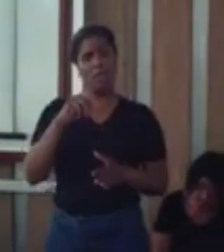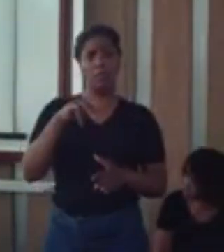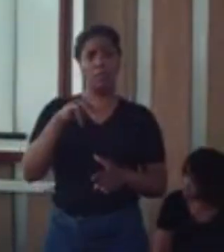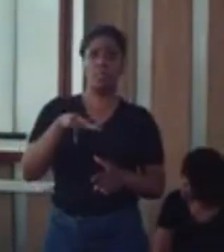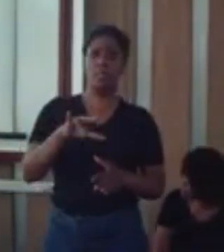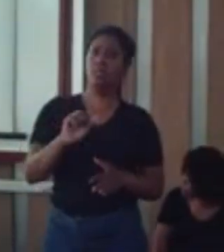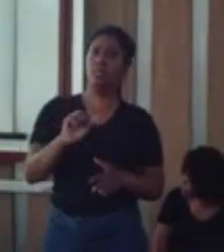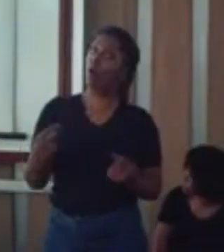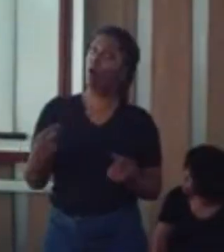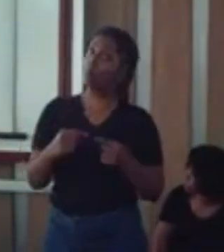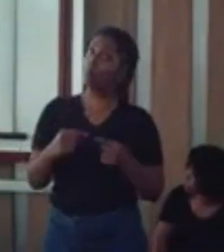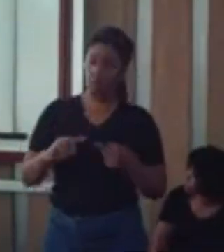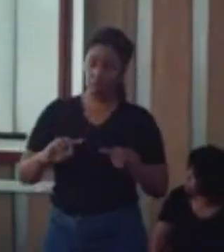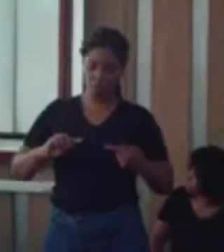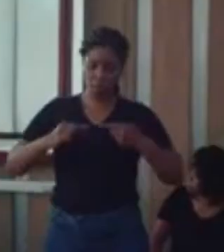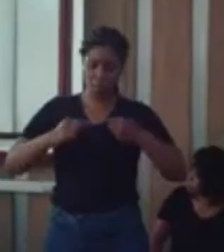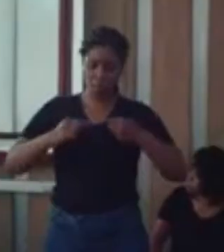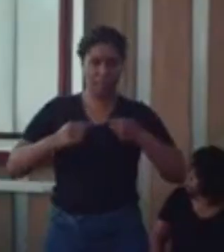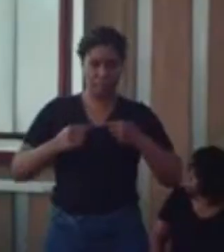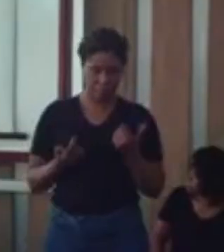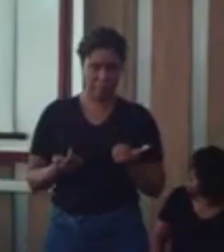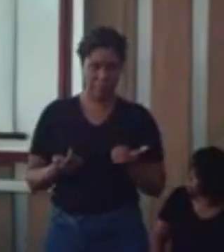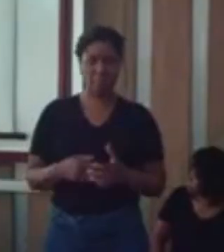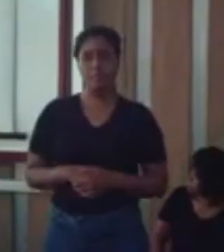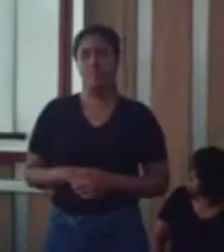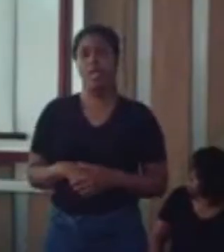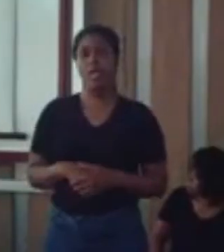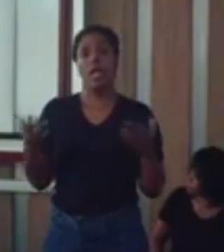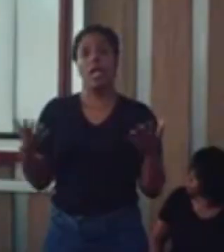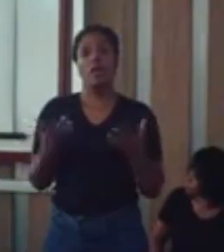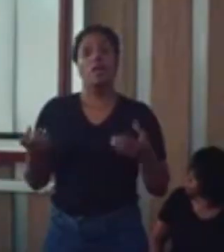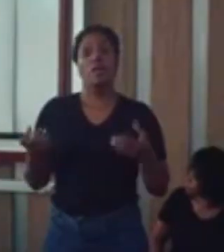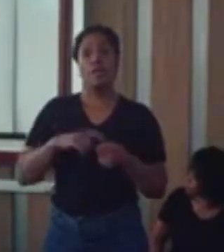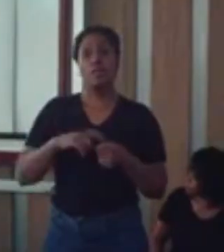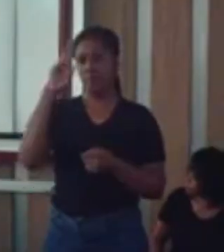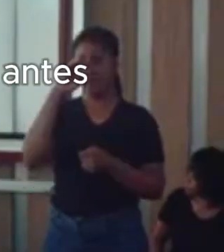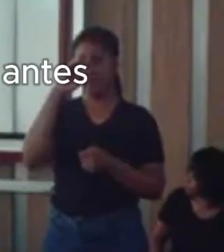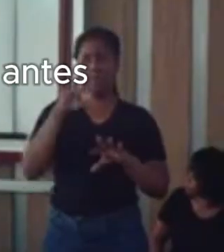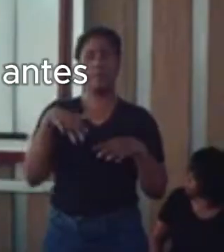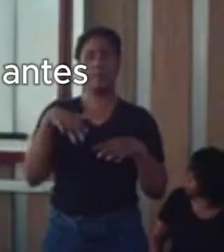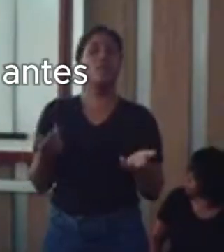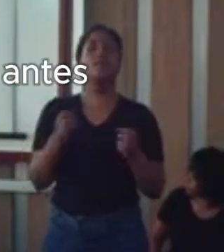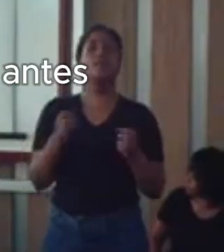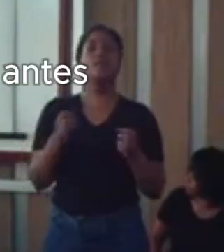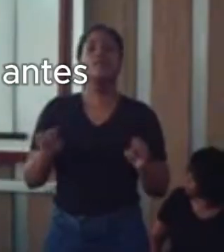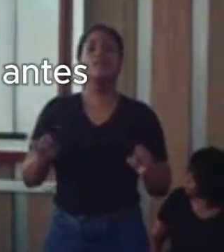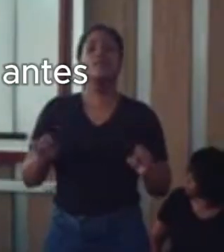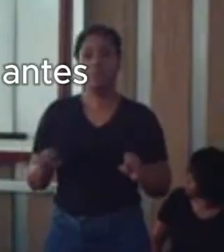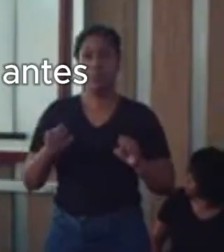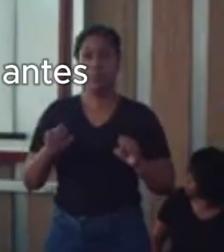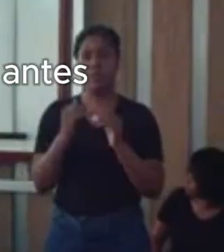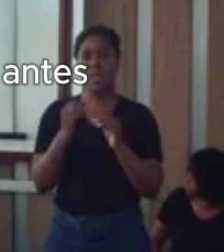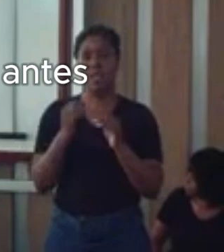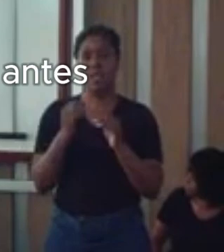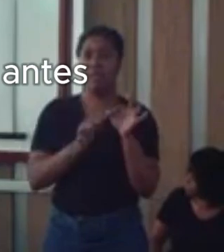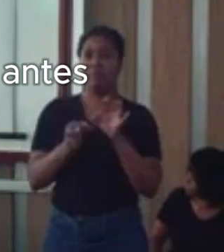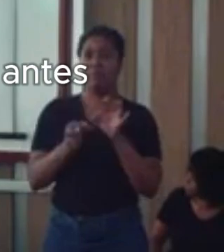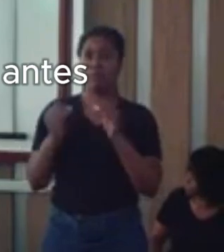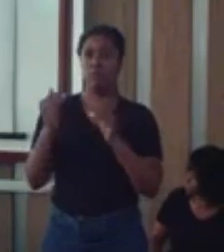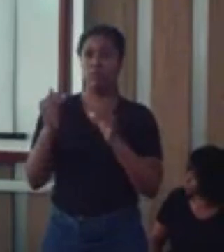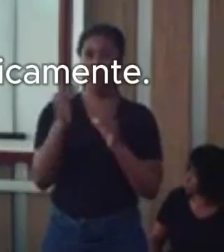não. Mas o que é... Então, agora vamos voltar aqui para essa história. Né? Mas o que é essa estrutura supramolecular que eu falei lá? Então, o que